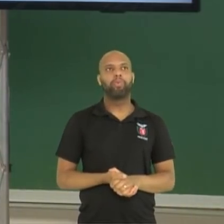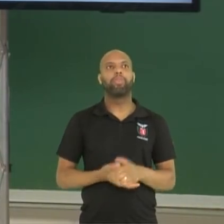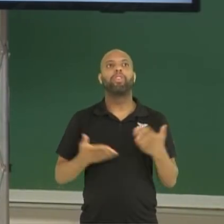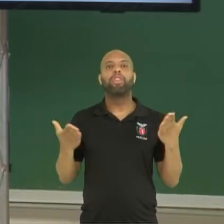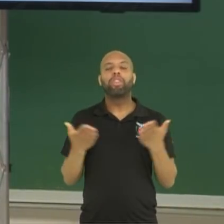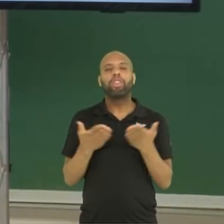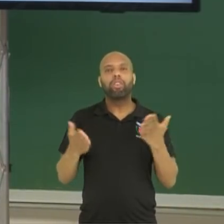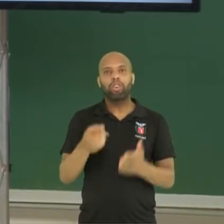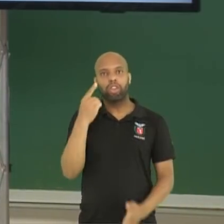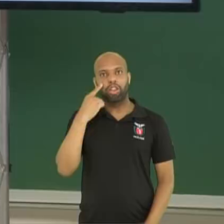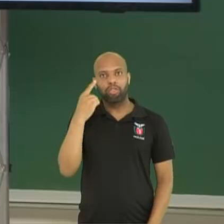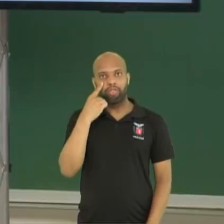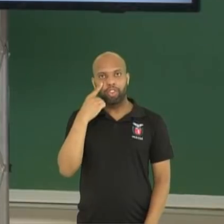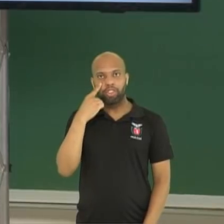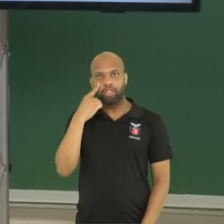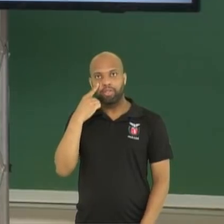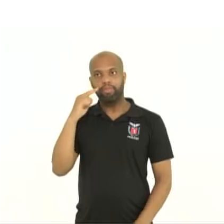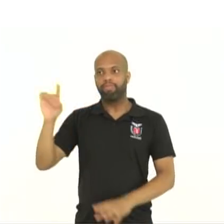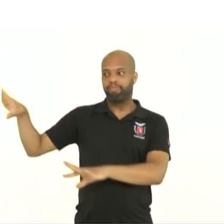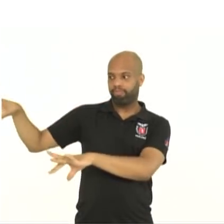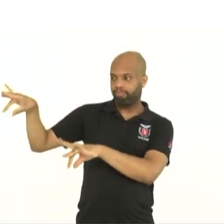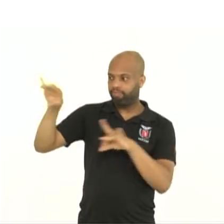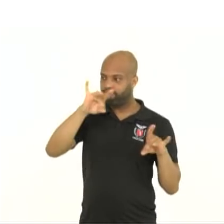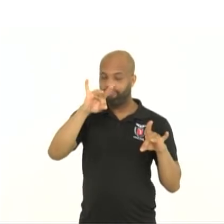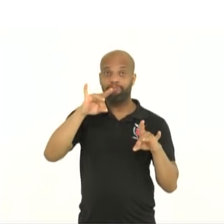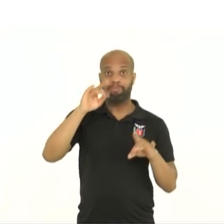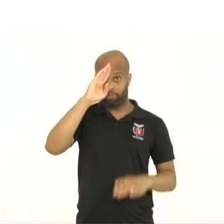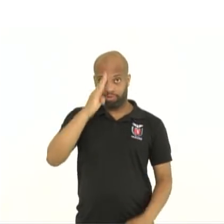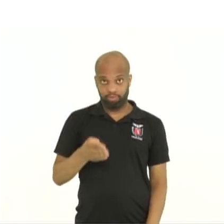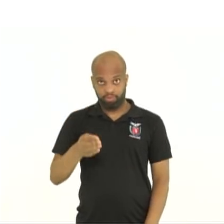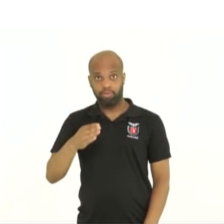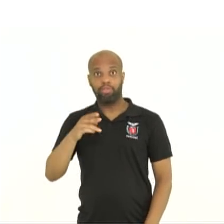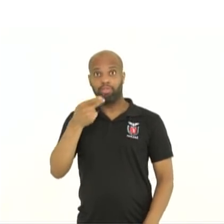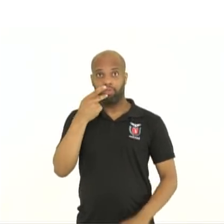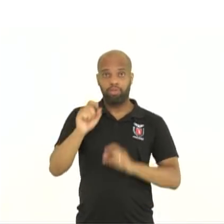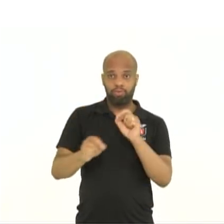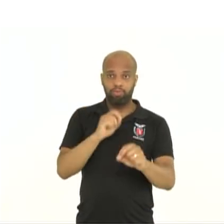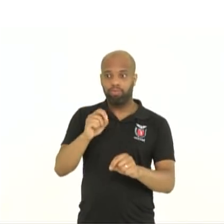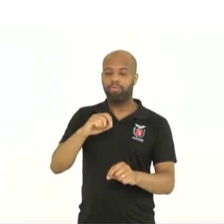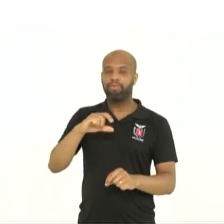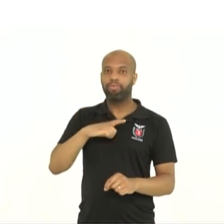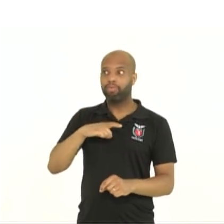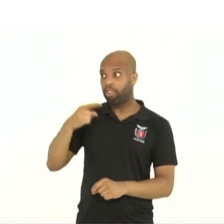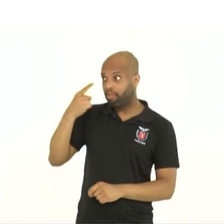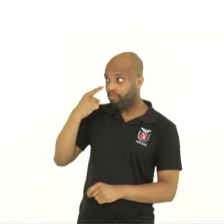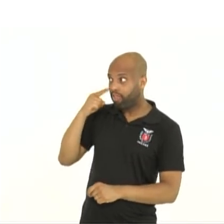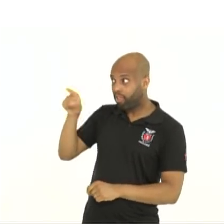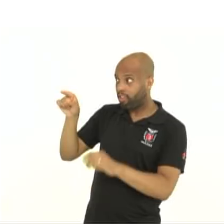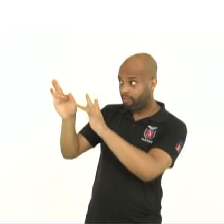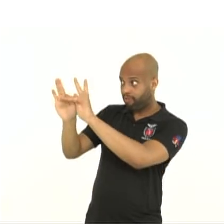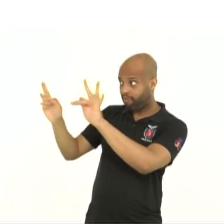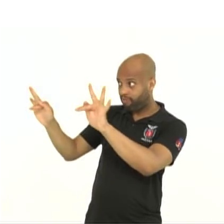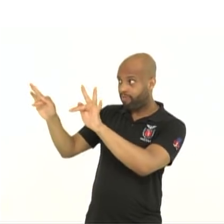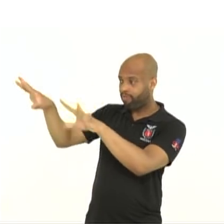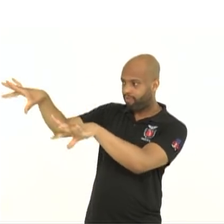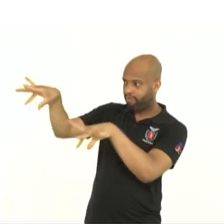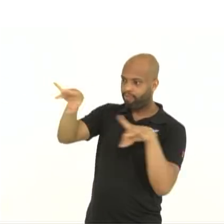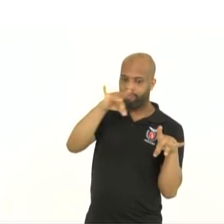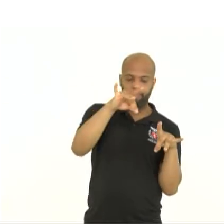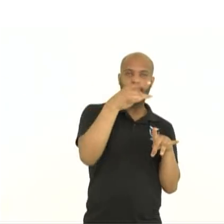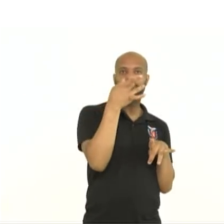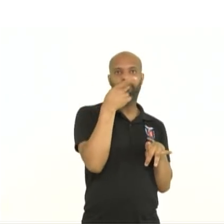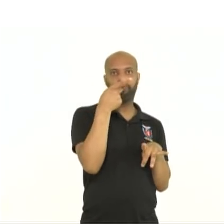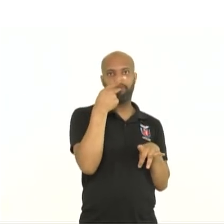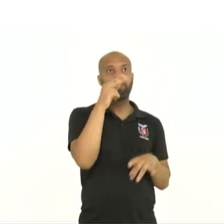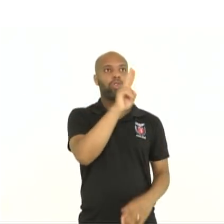Então, aqui o discurso direto, observe. É quando o narrador reproduz literalmente a fala dos